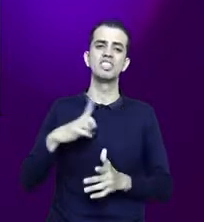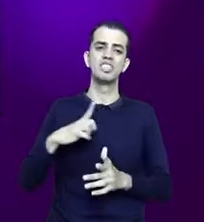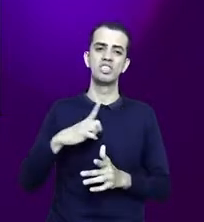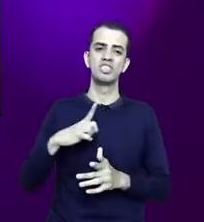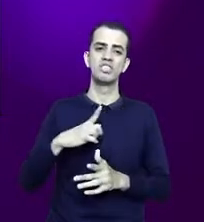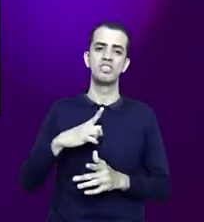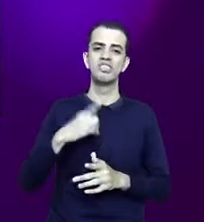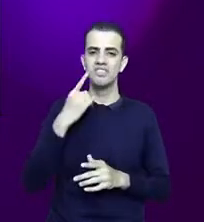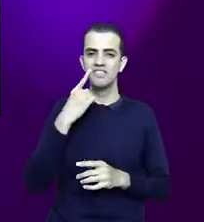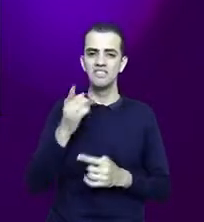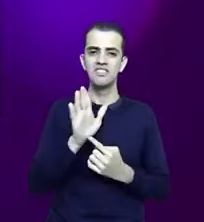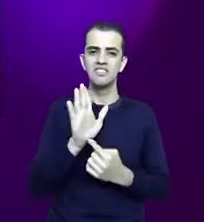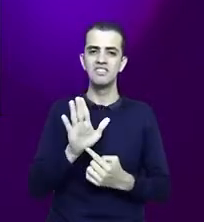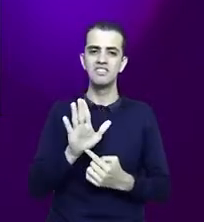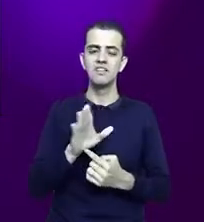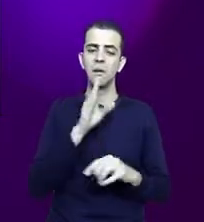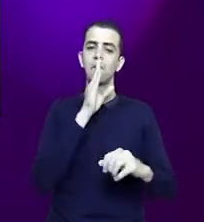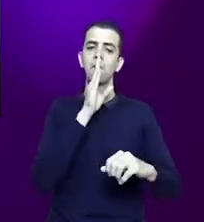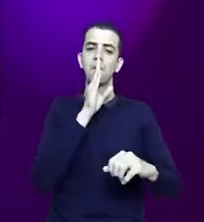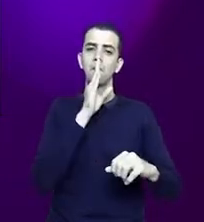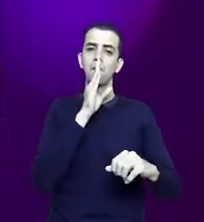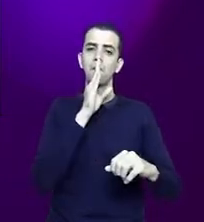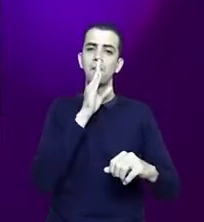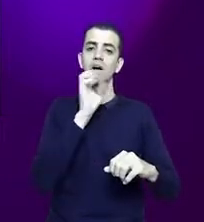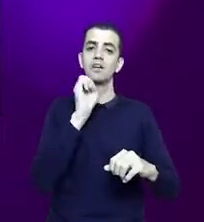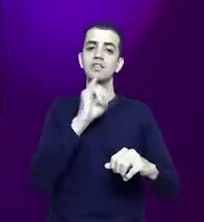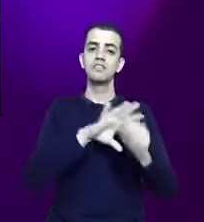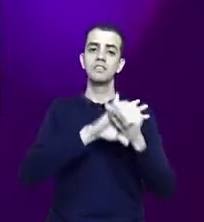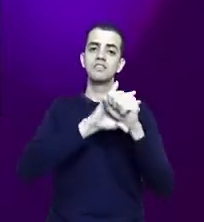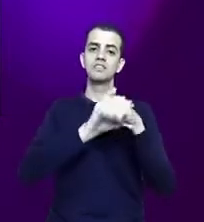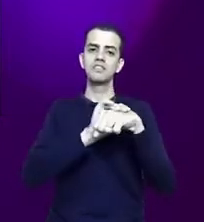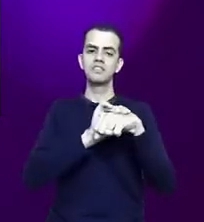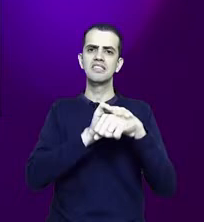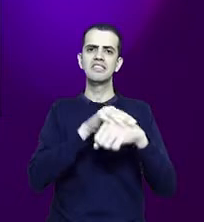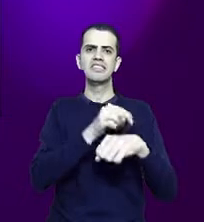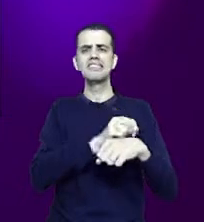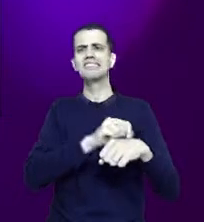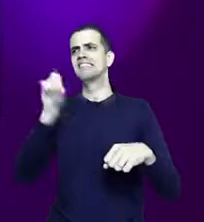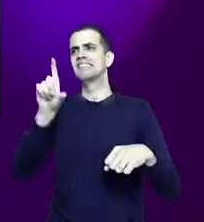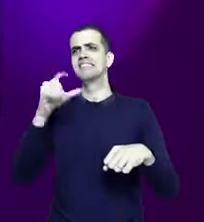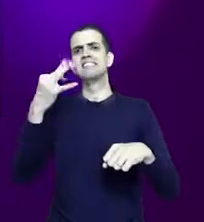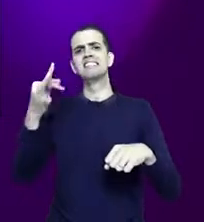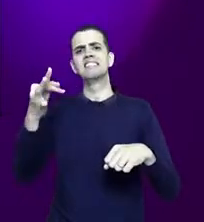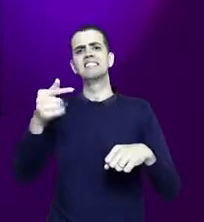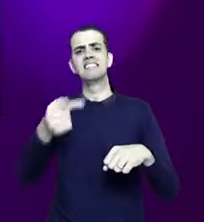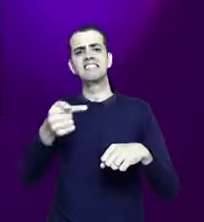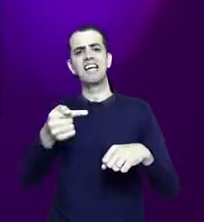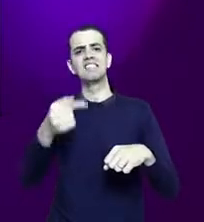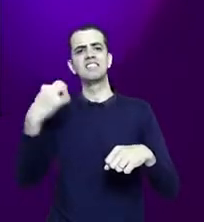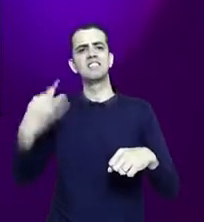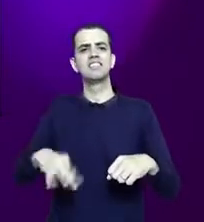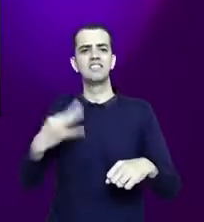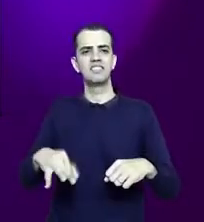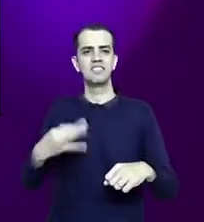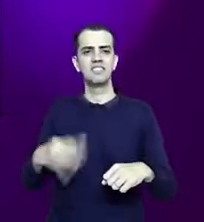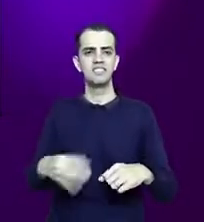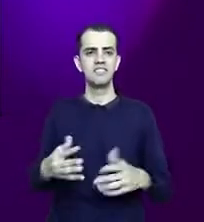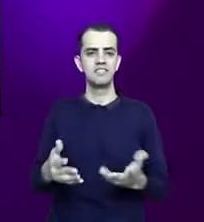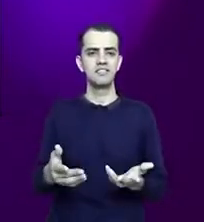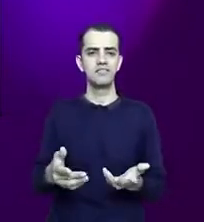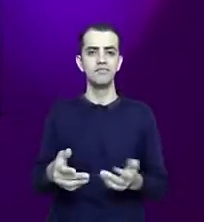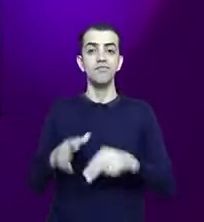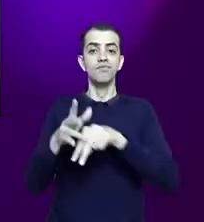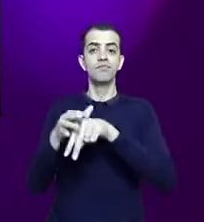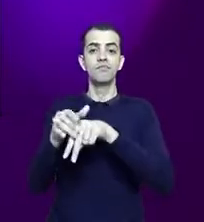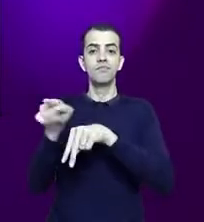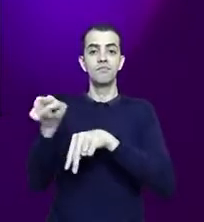você mostra em repouso, ele é tranquilo, mas ele sobe para quase 7, né, depois em atividade. E é um Exato. paciente que a